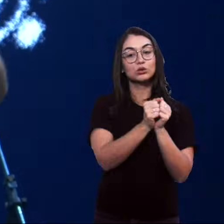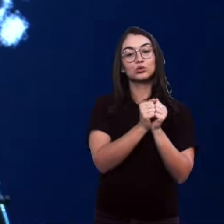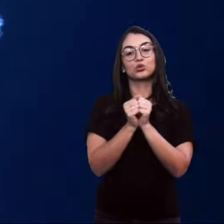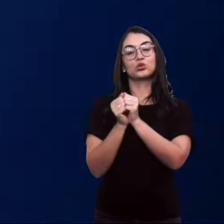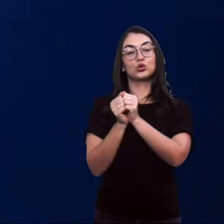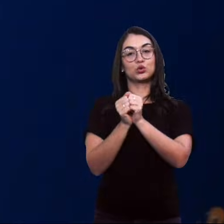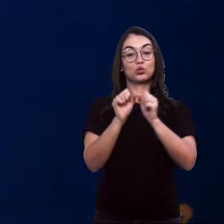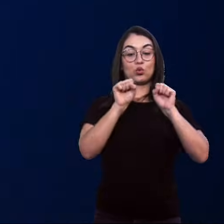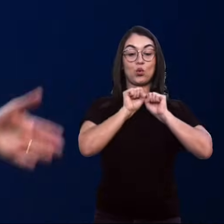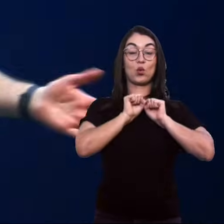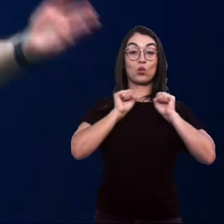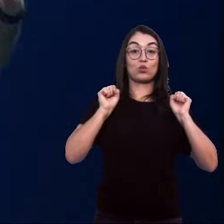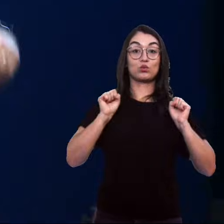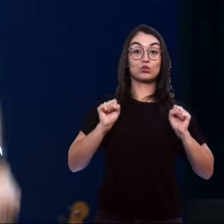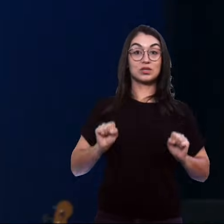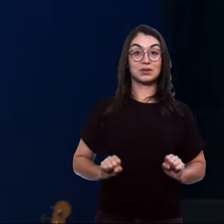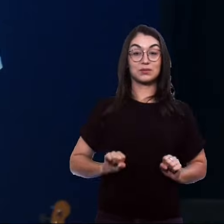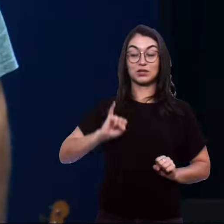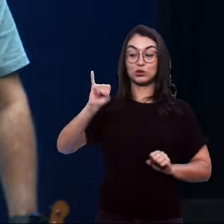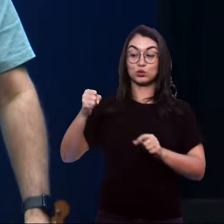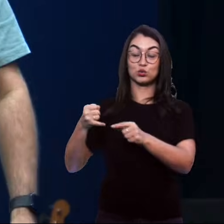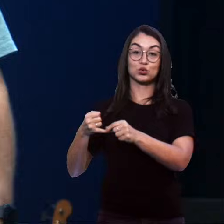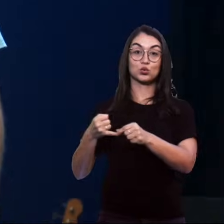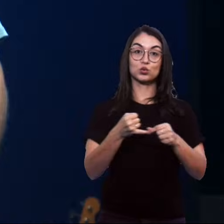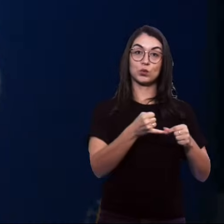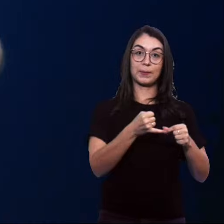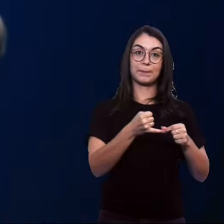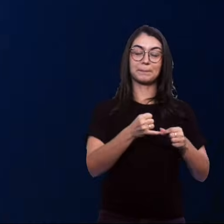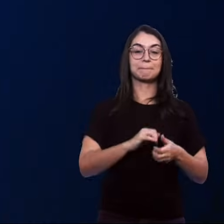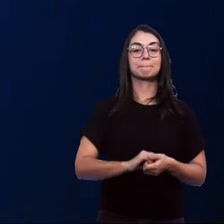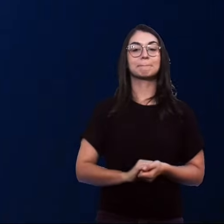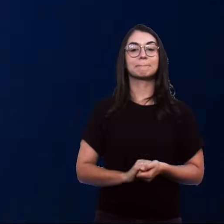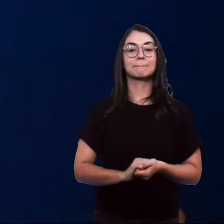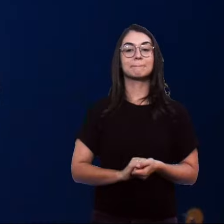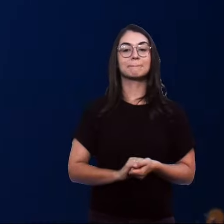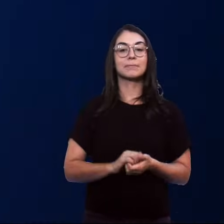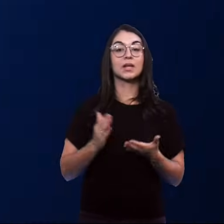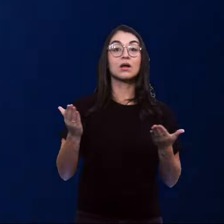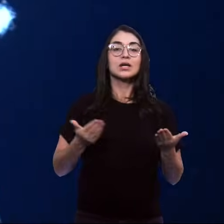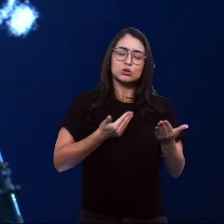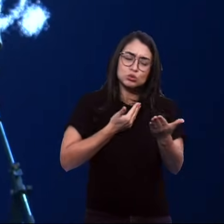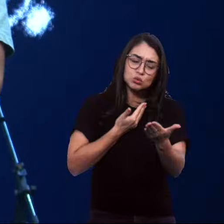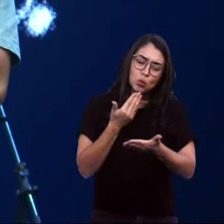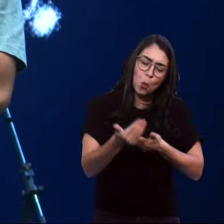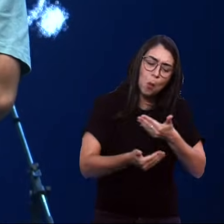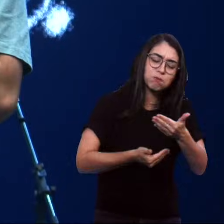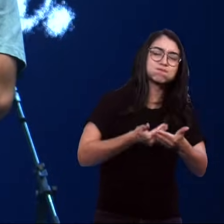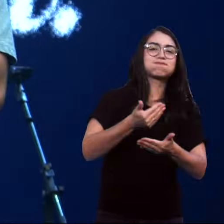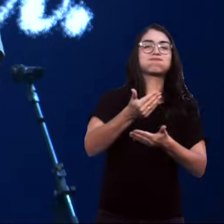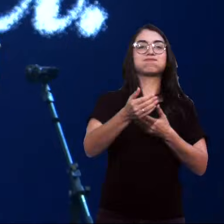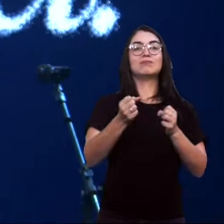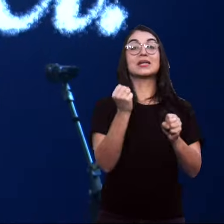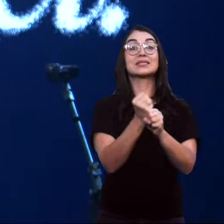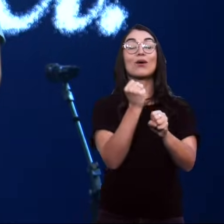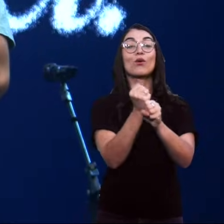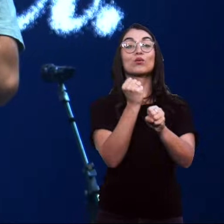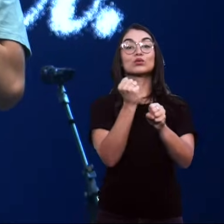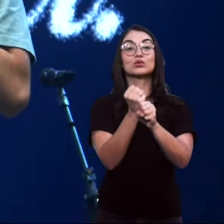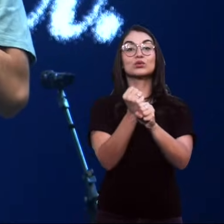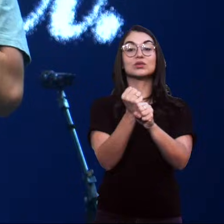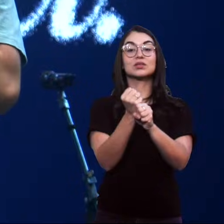sumo sacerdote Josué. E eles começam a reconstrução do templo, e